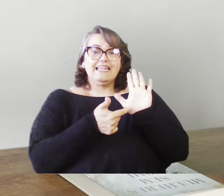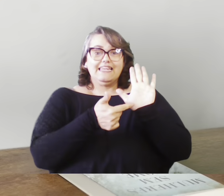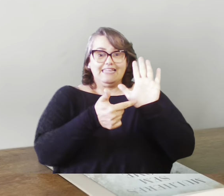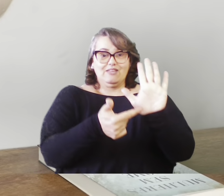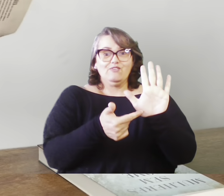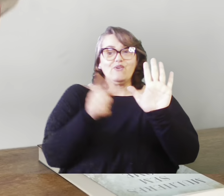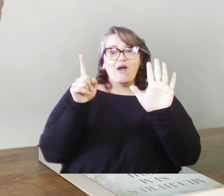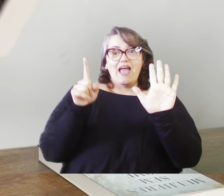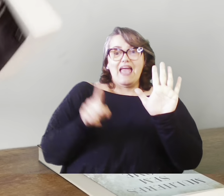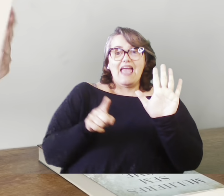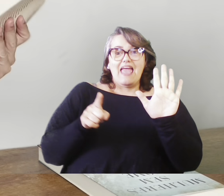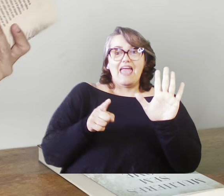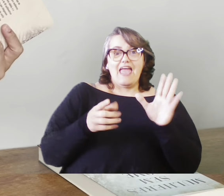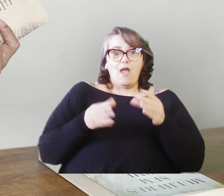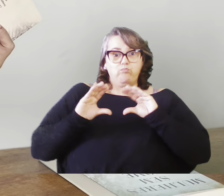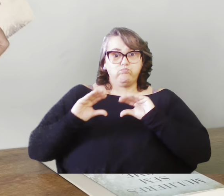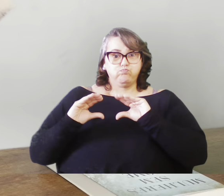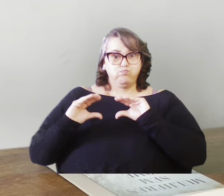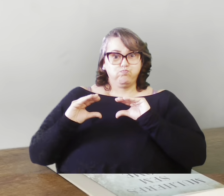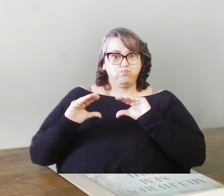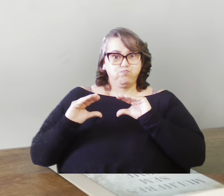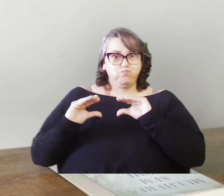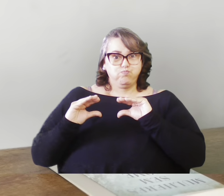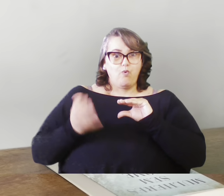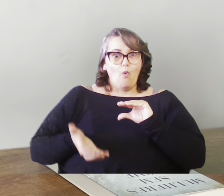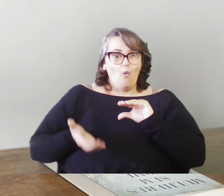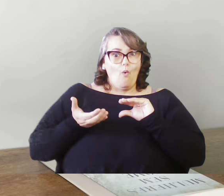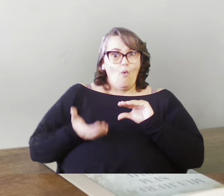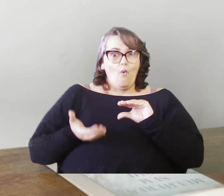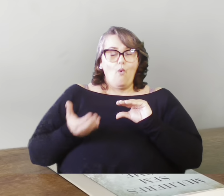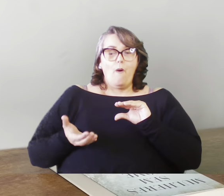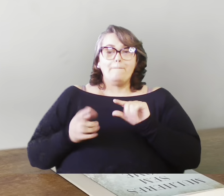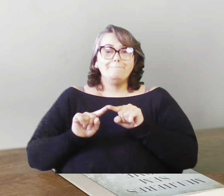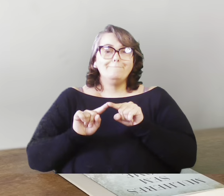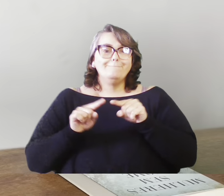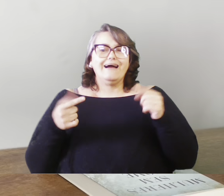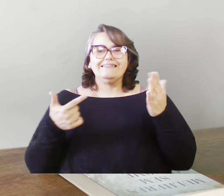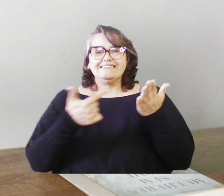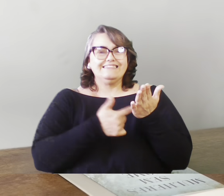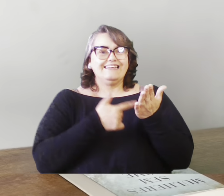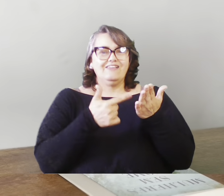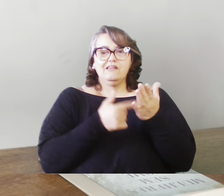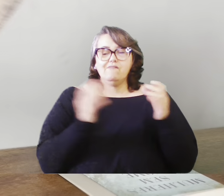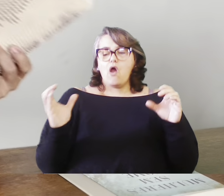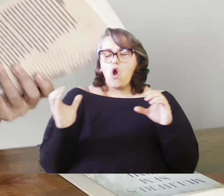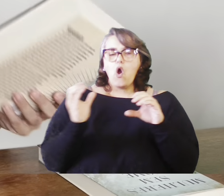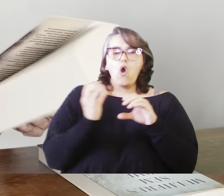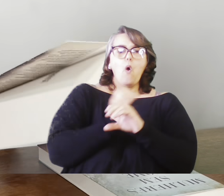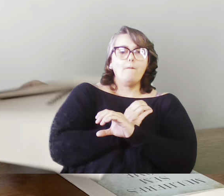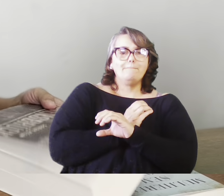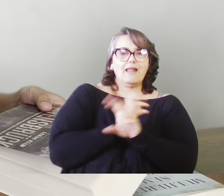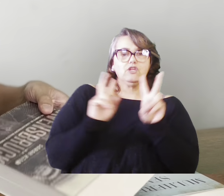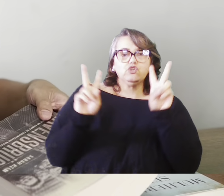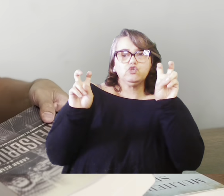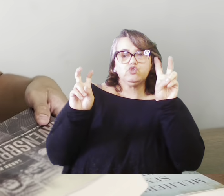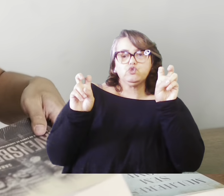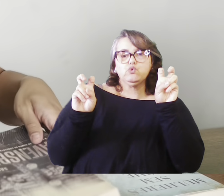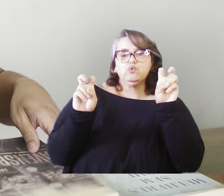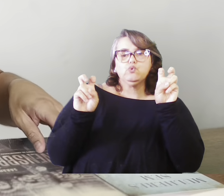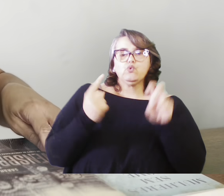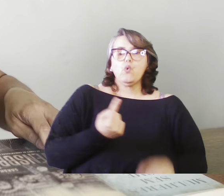Esse livro, gente, ele é um tijolo, olha que a grossura desse livro, mas é o livro mais